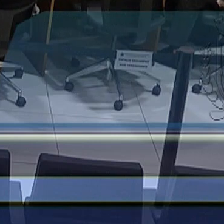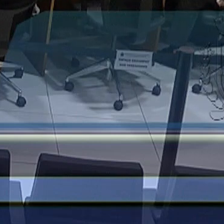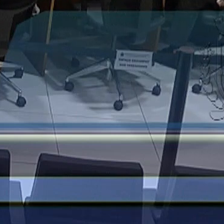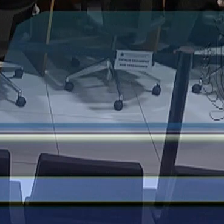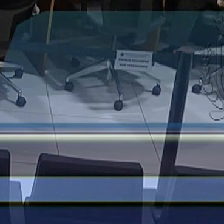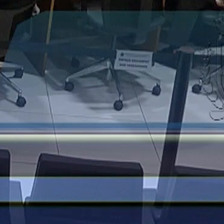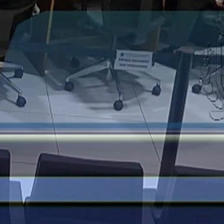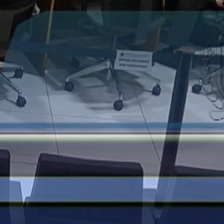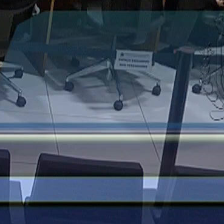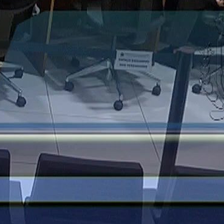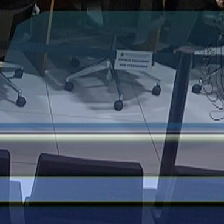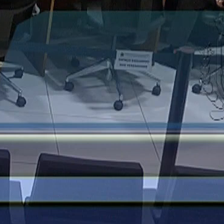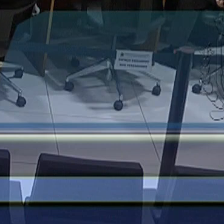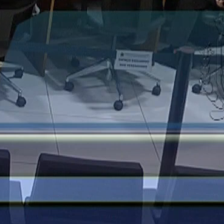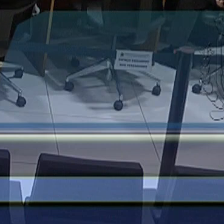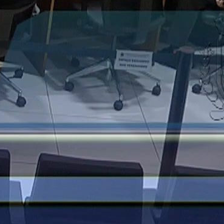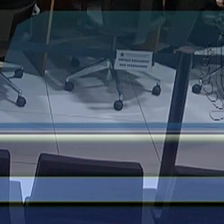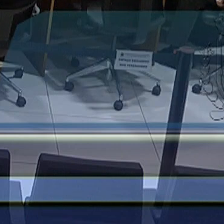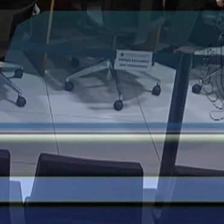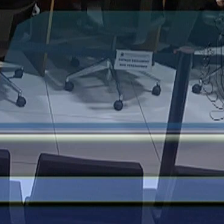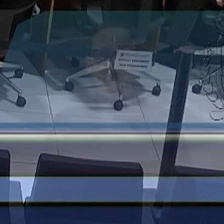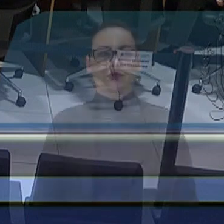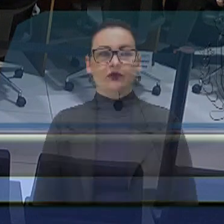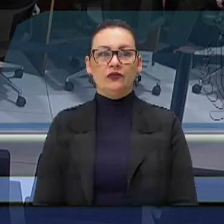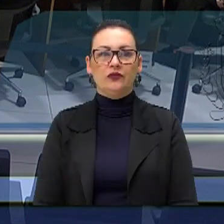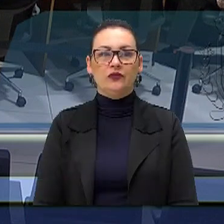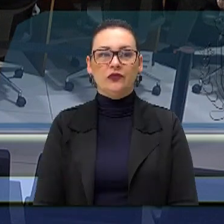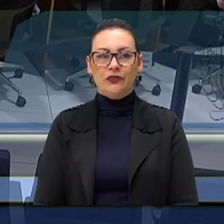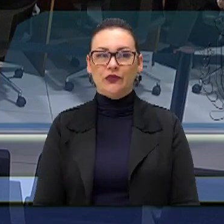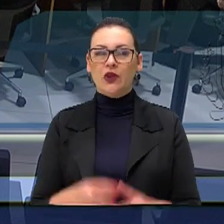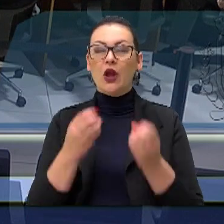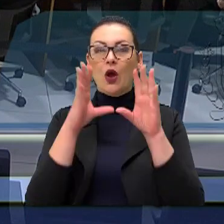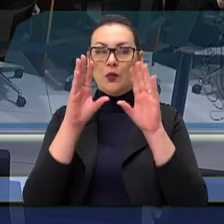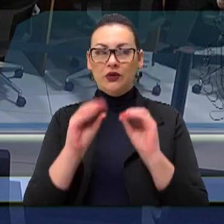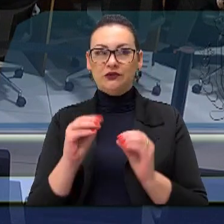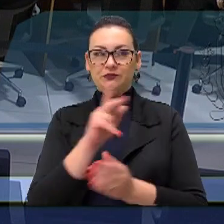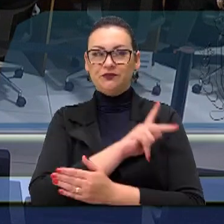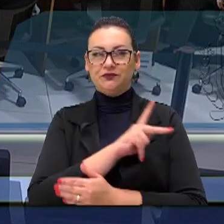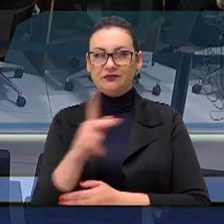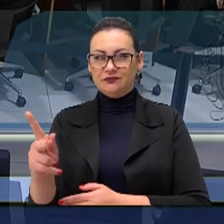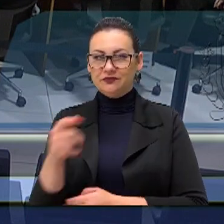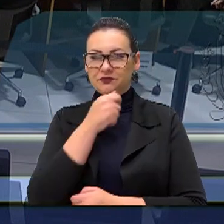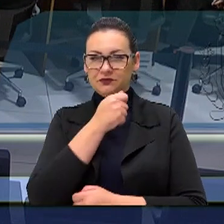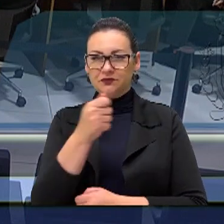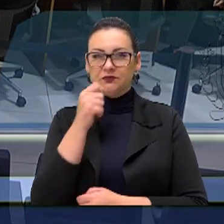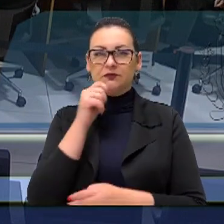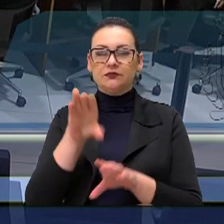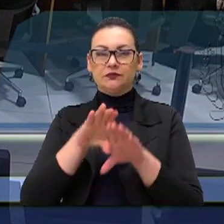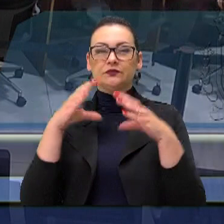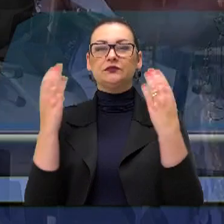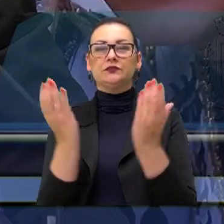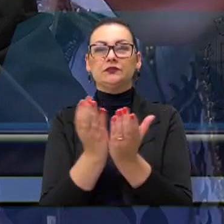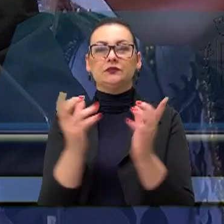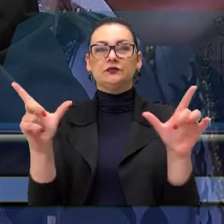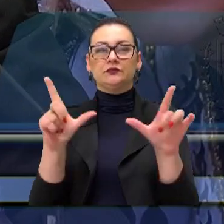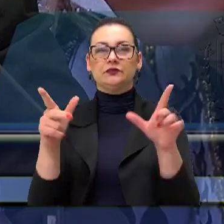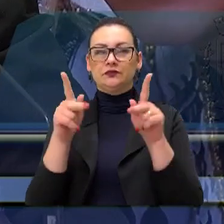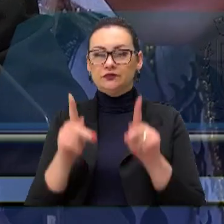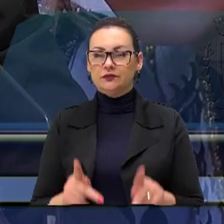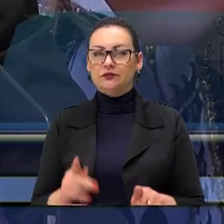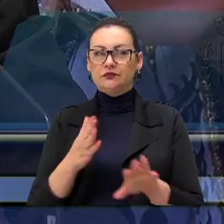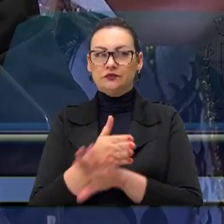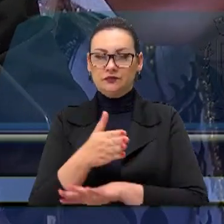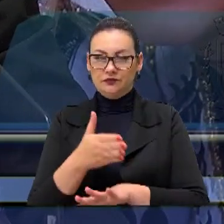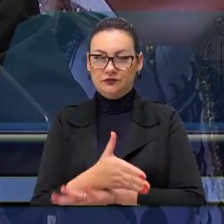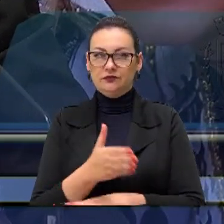Boa noite, senhora presidente. Boa noite à imprensa, à comunidade que nos assiste. Boa noite às pessoas que estão aqui